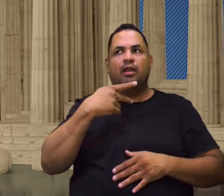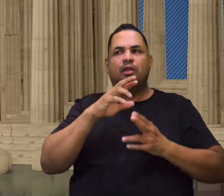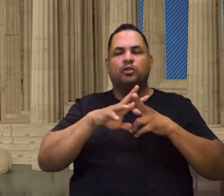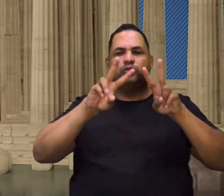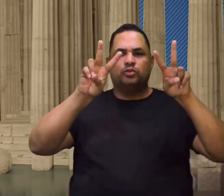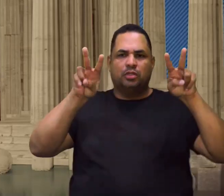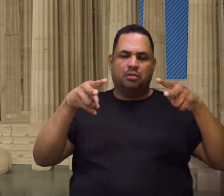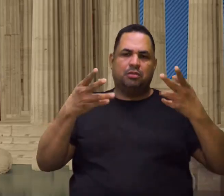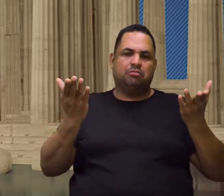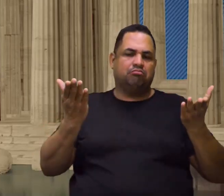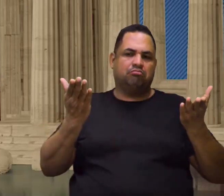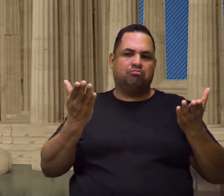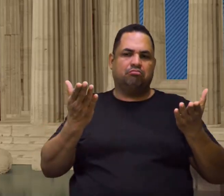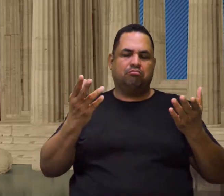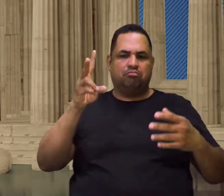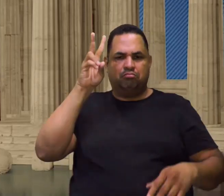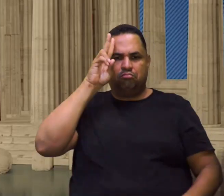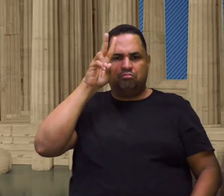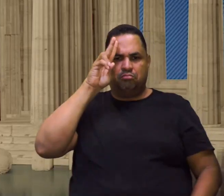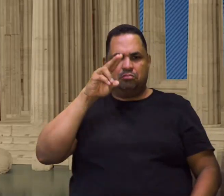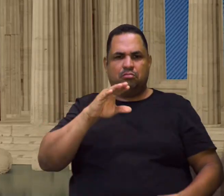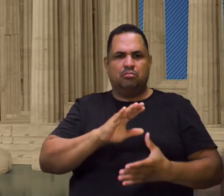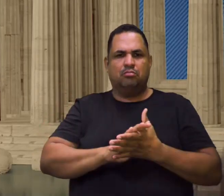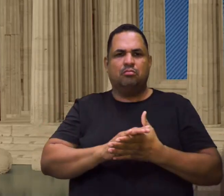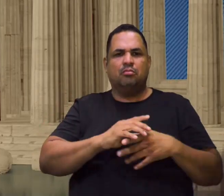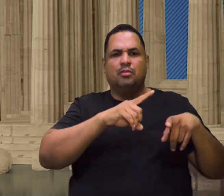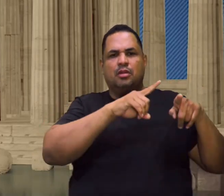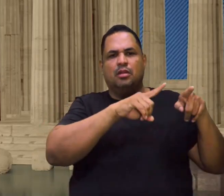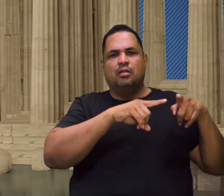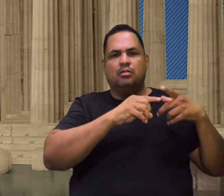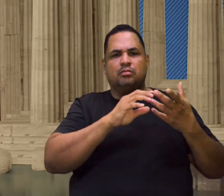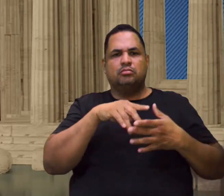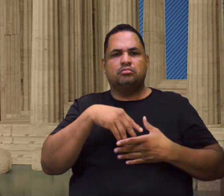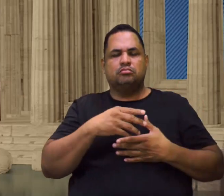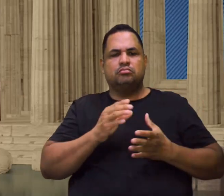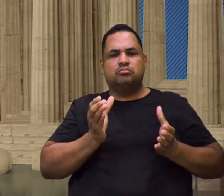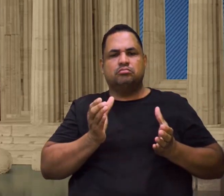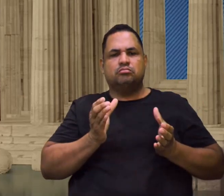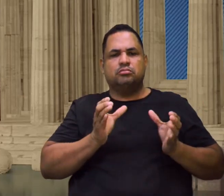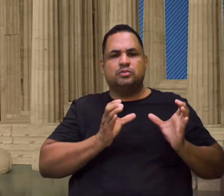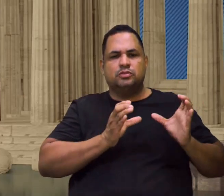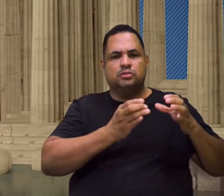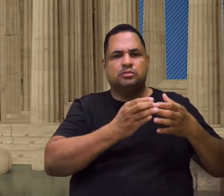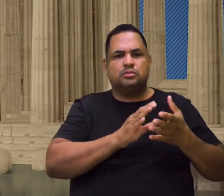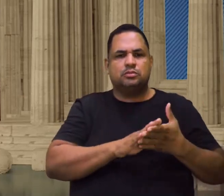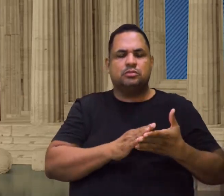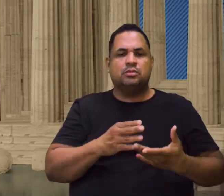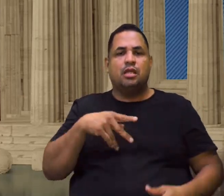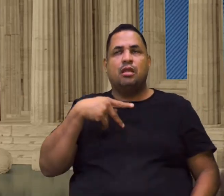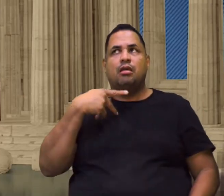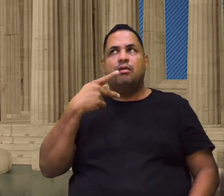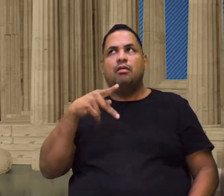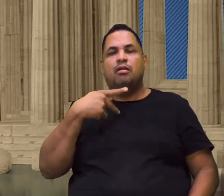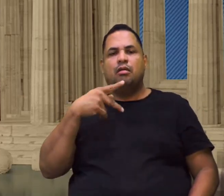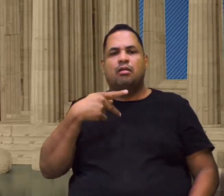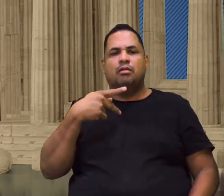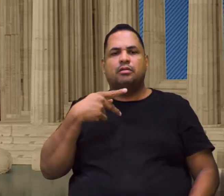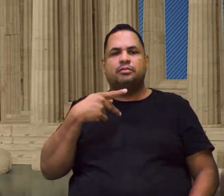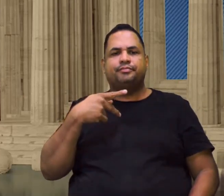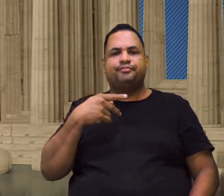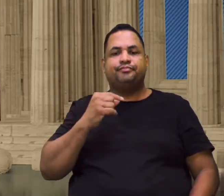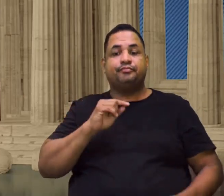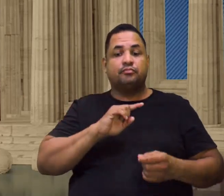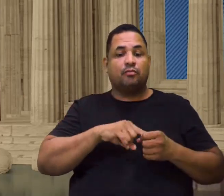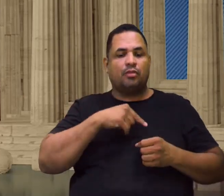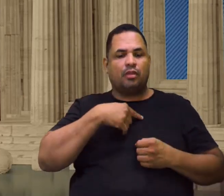Ou seja, lembra do ágora, onde os gregos se juntavam, ele ia lá, né, na praça pública, e decidir. Ele saiu na